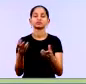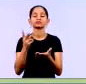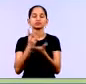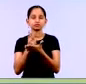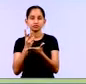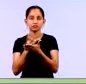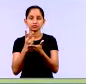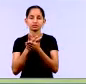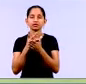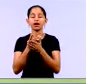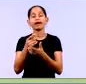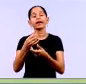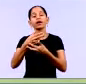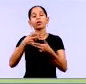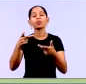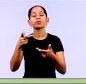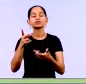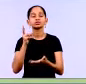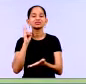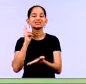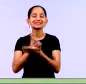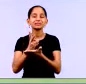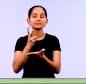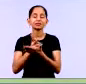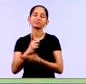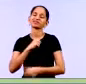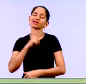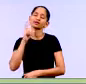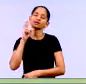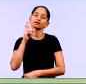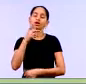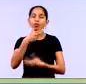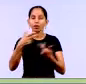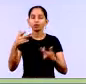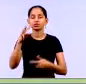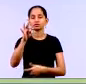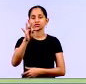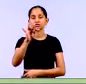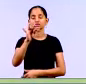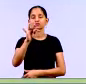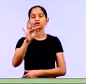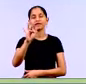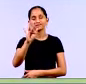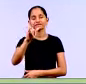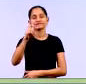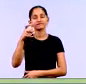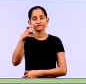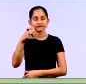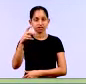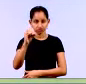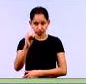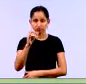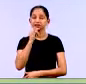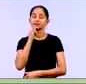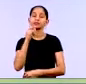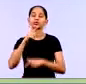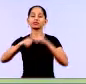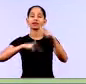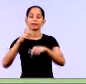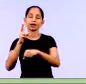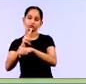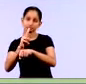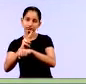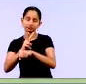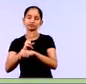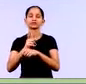dos custos fixos. Então vamos lá. Despesas com vigilância, por exemplo, manutenção